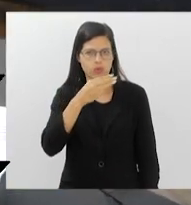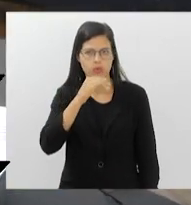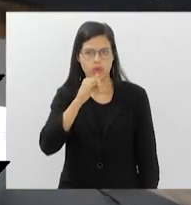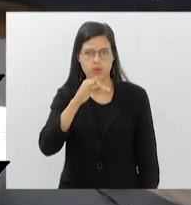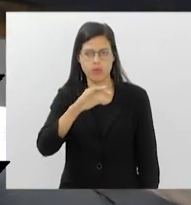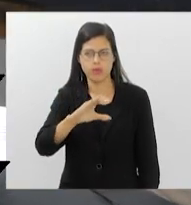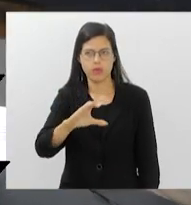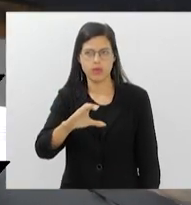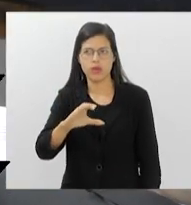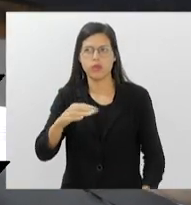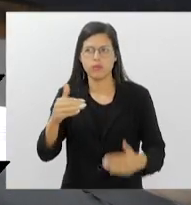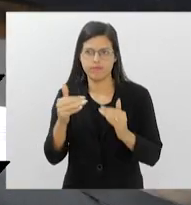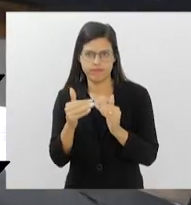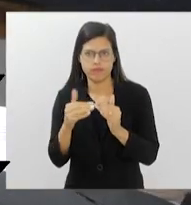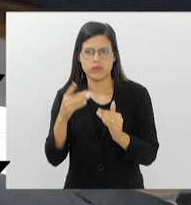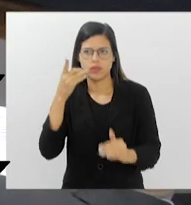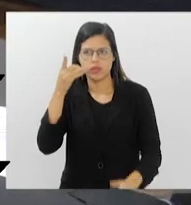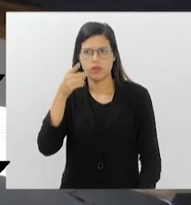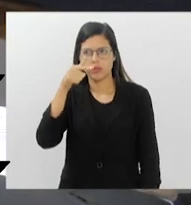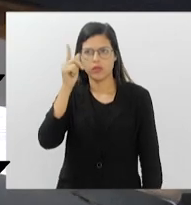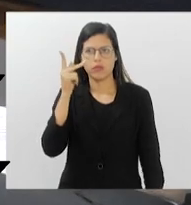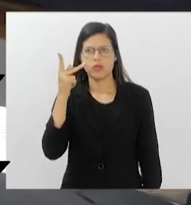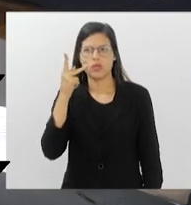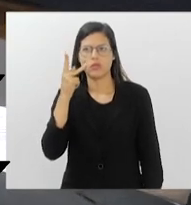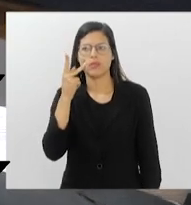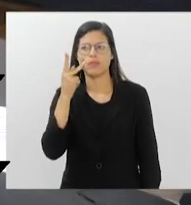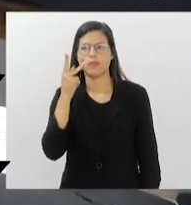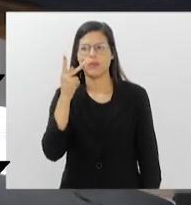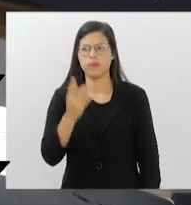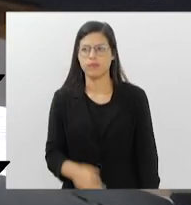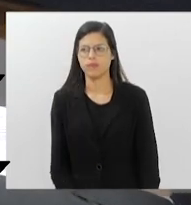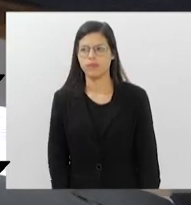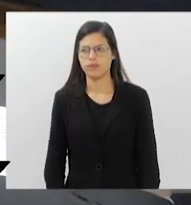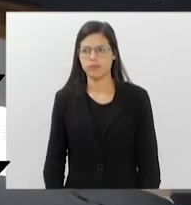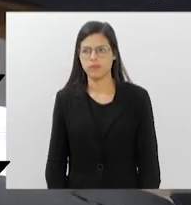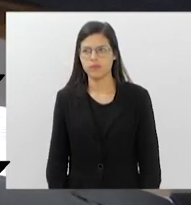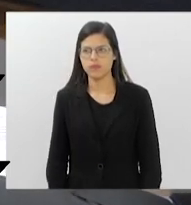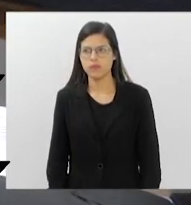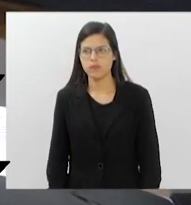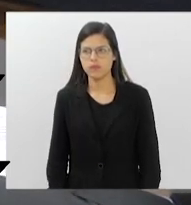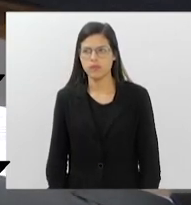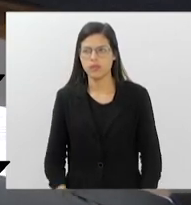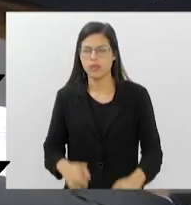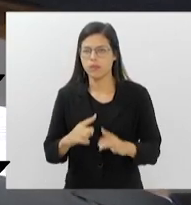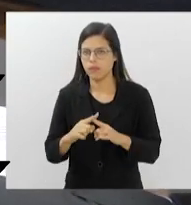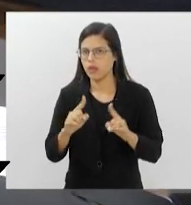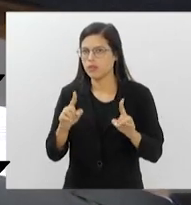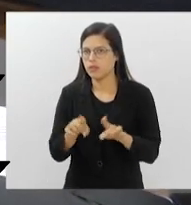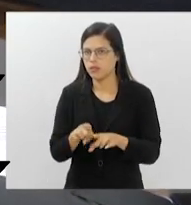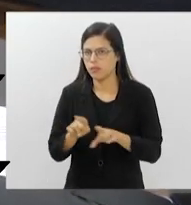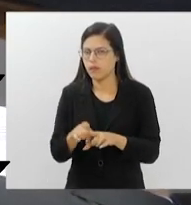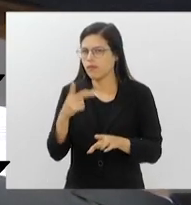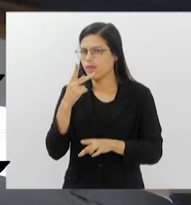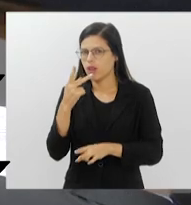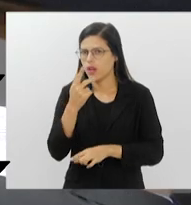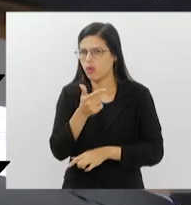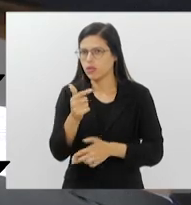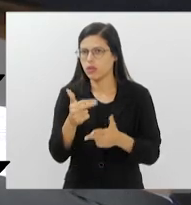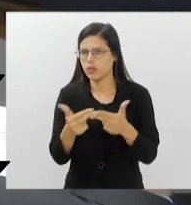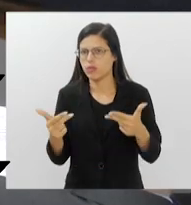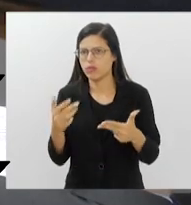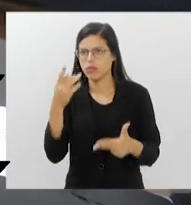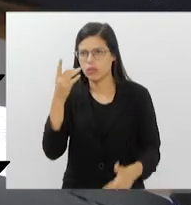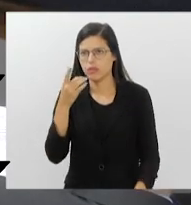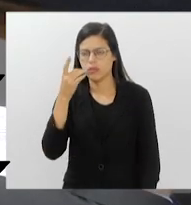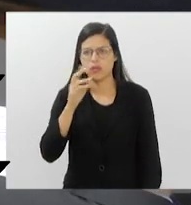com com o Deputado Luiz Paulo para variar um pouquinho mas eu acrescento outra coisa Deputado Amorim Deputado